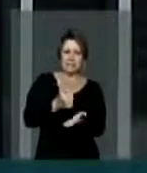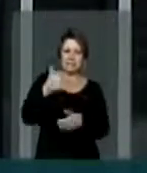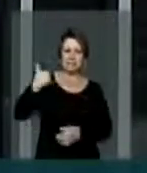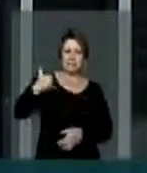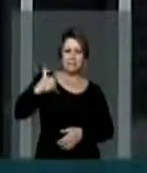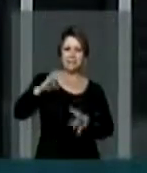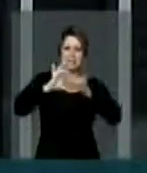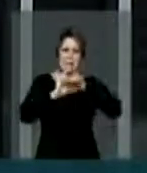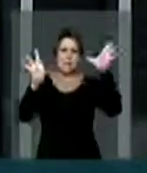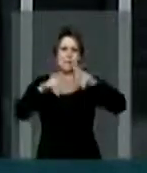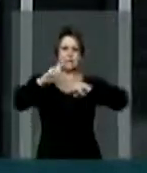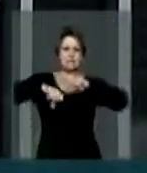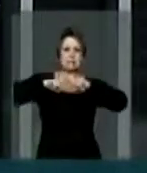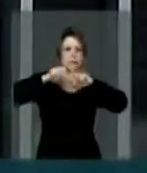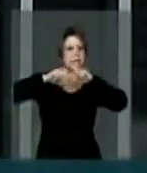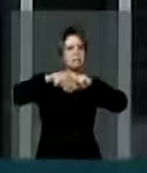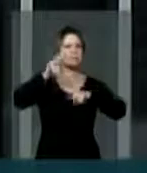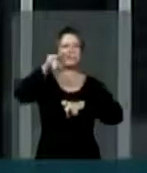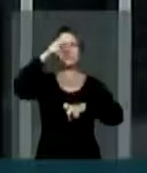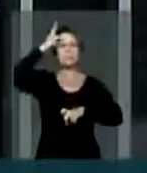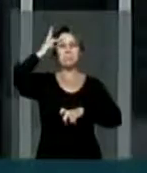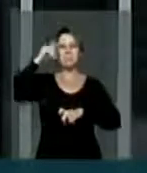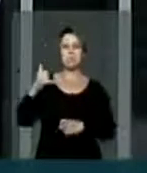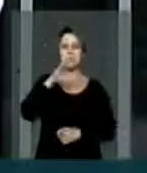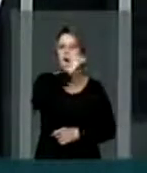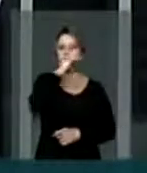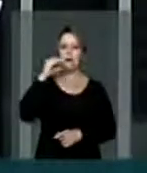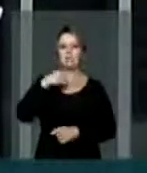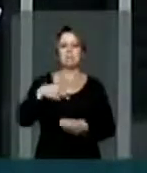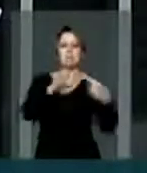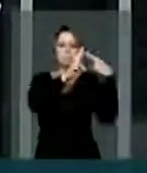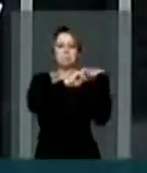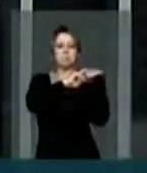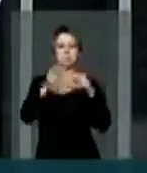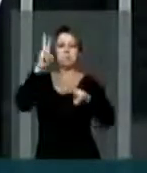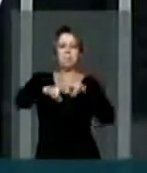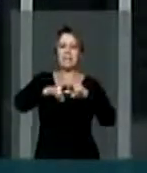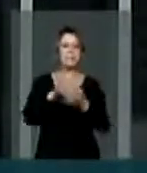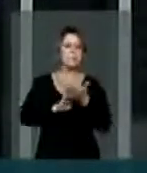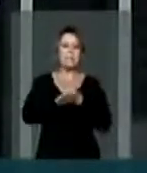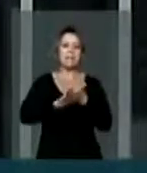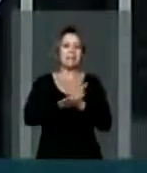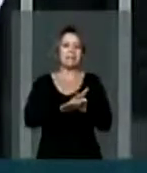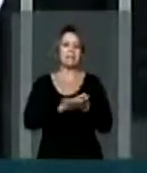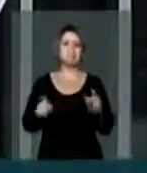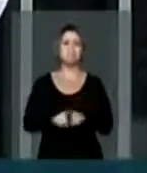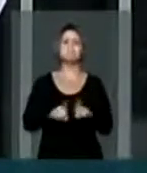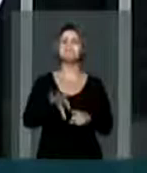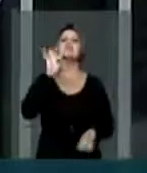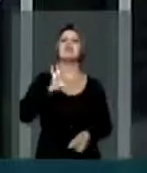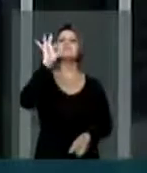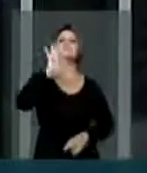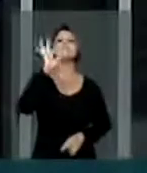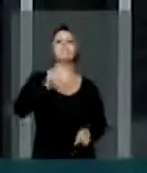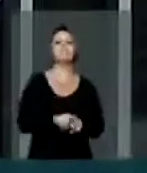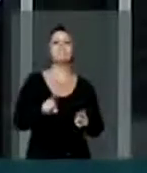que seus abusadores não respondam por isso. É um contrassenso, pois 89% dos brasileiros